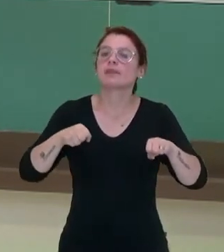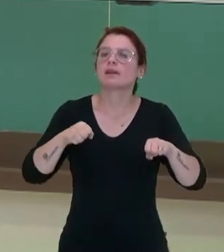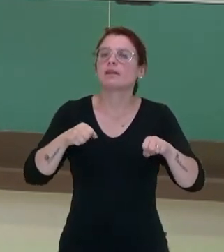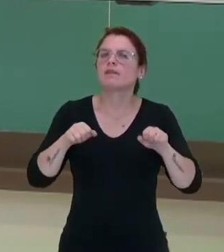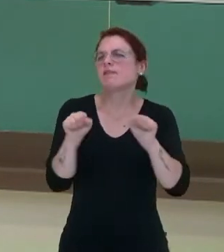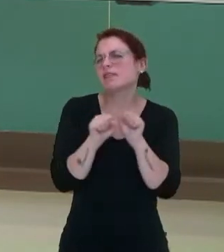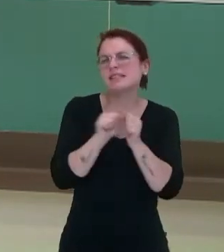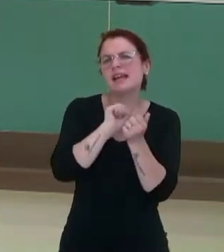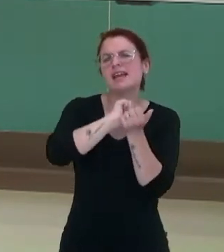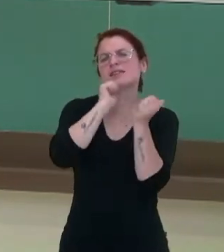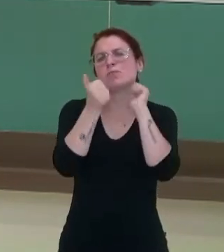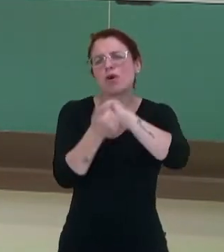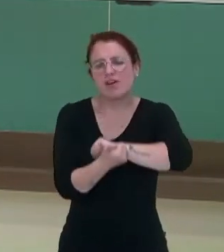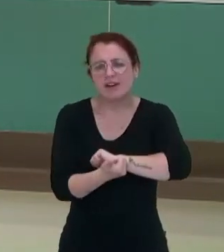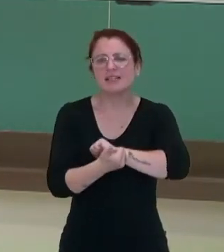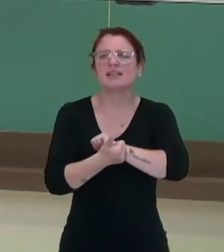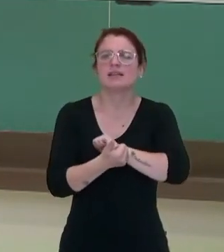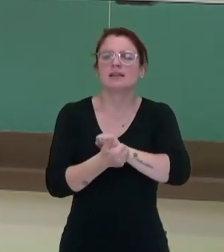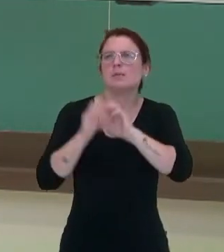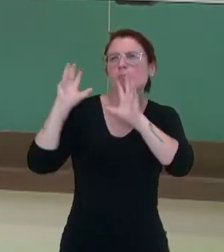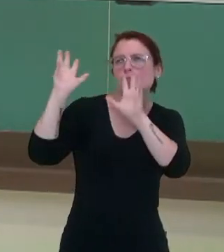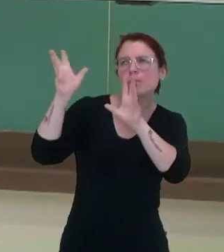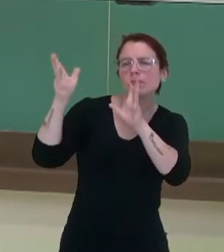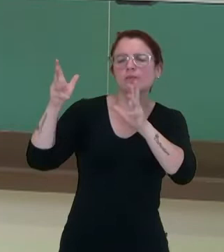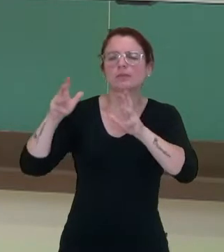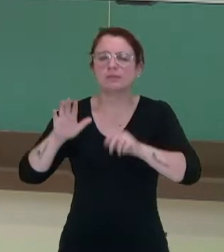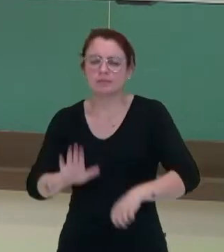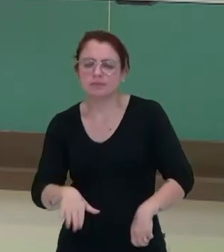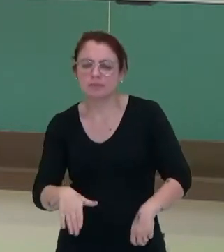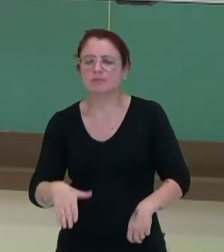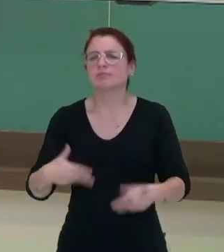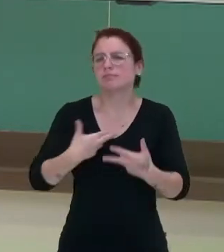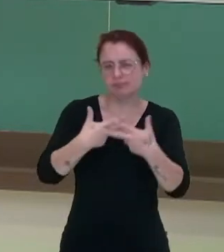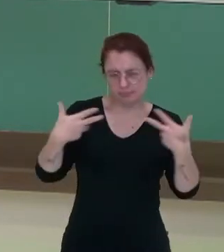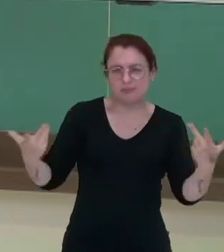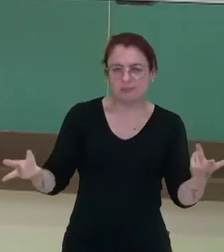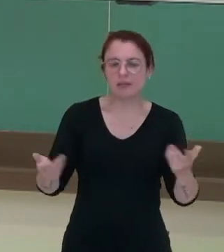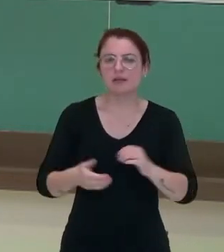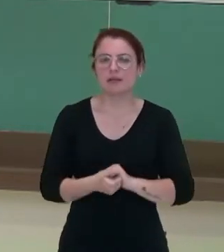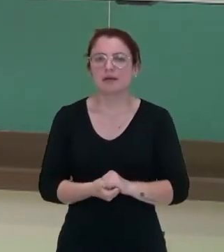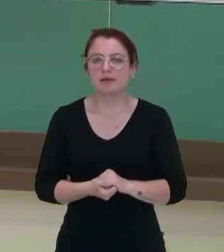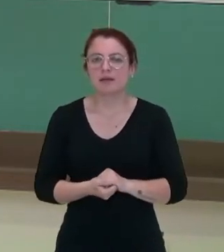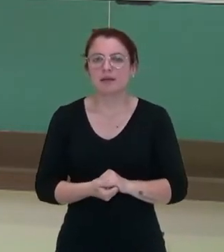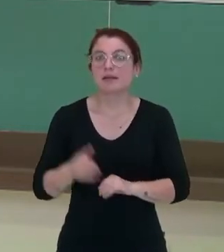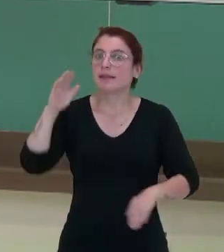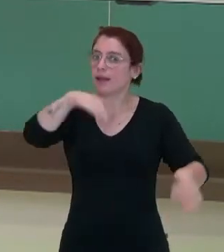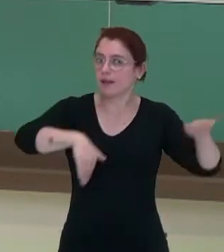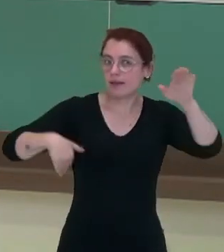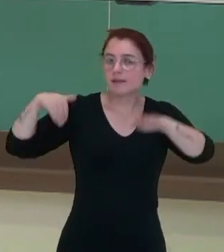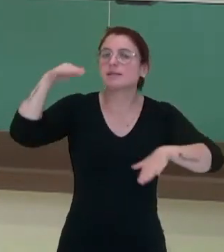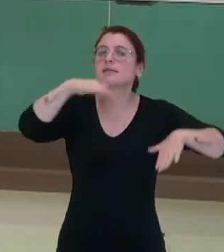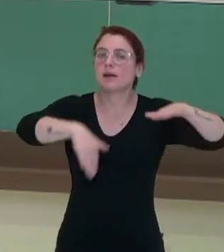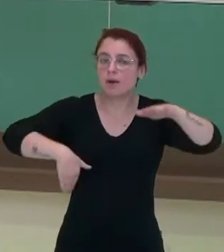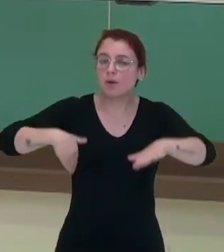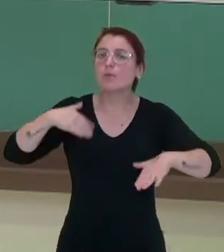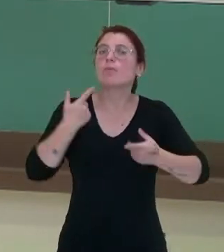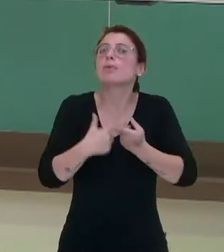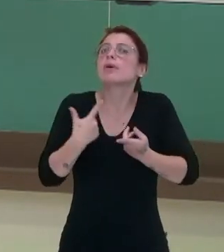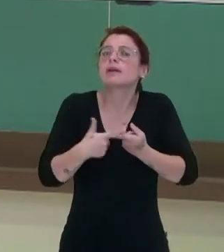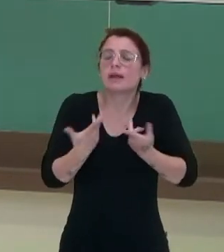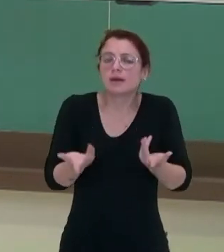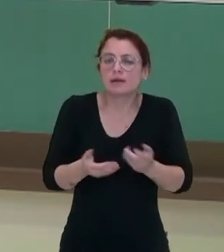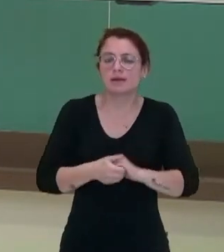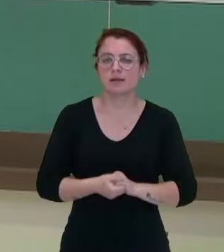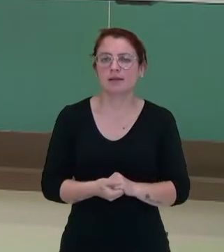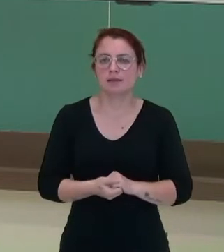algum esporte, por exemplo, jogar uma bola, um futebol, um vôlei, natação. Então a gente realiza essas